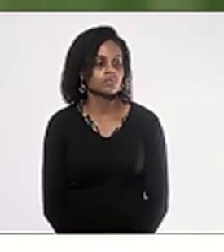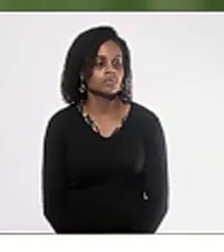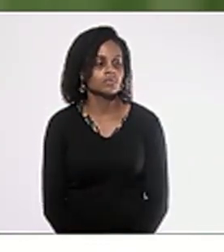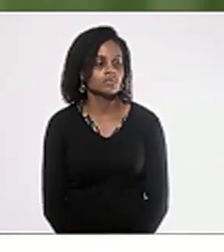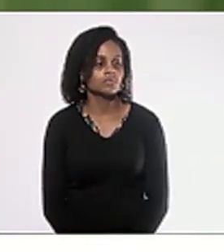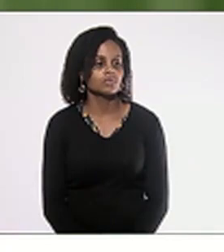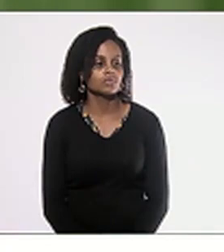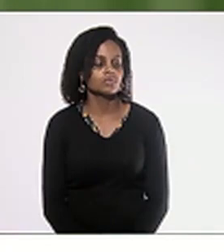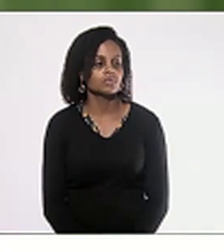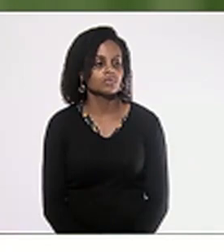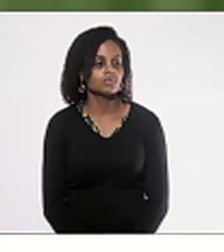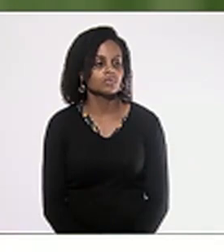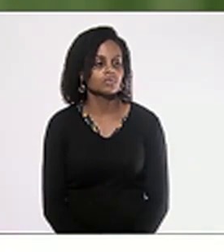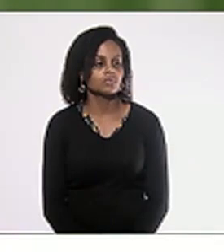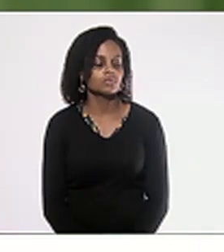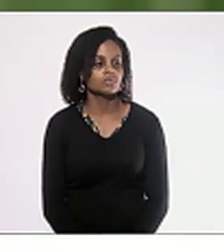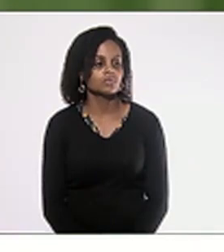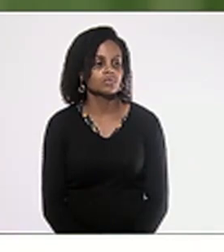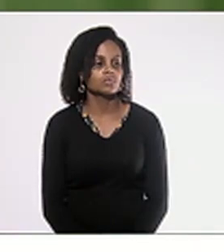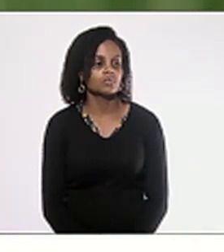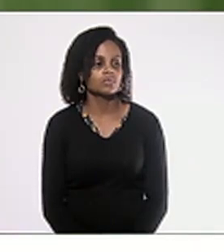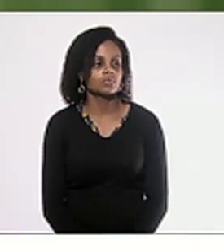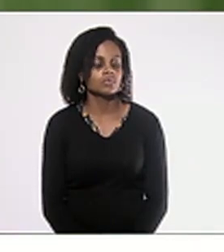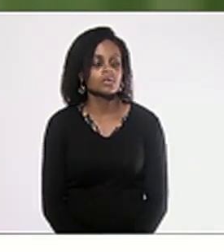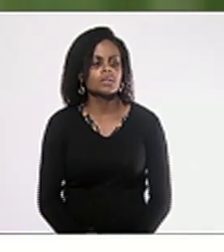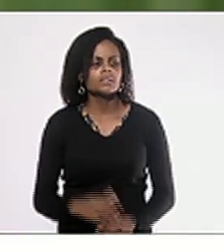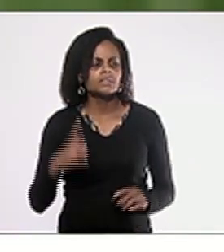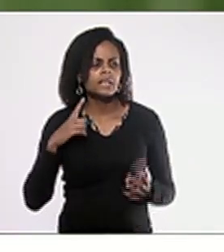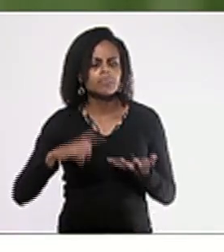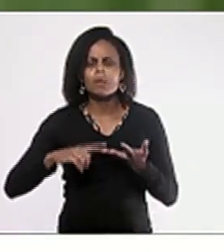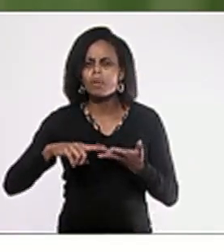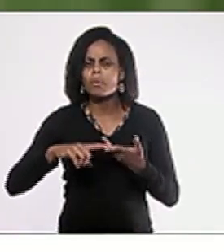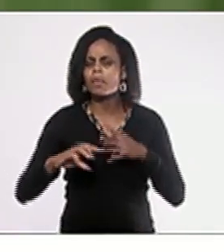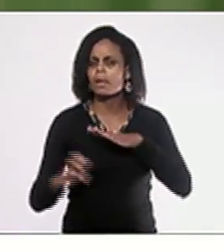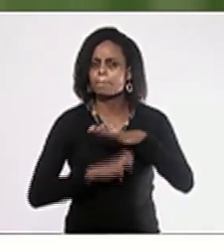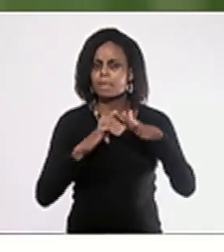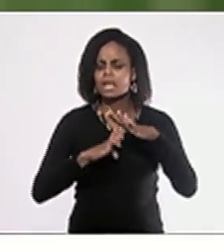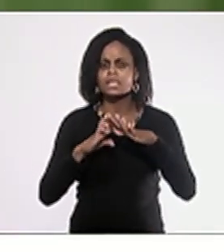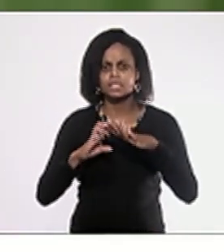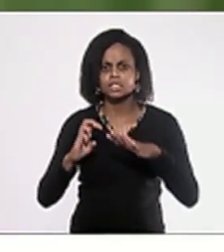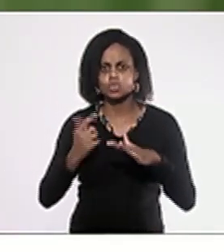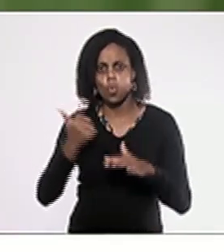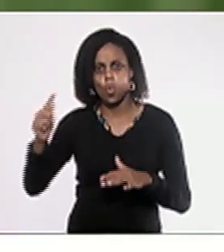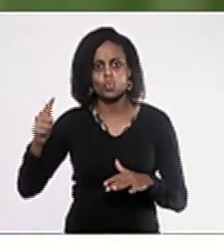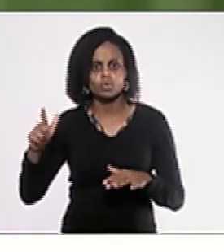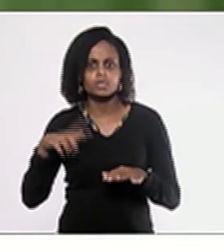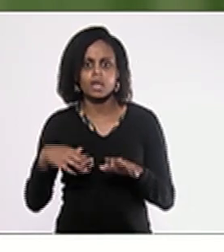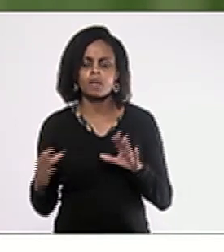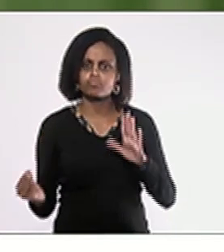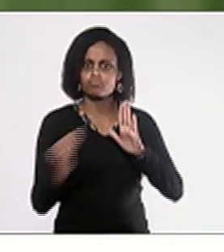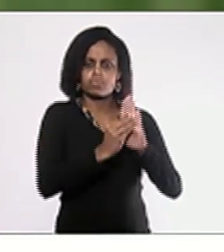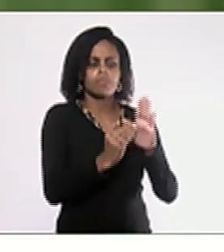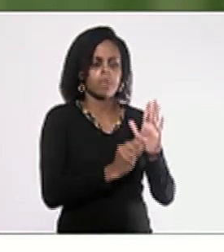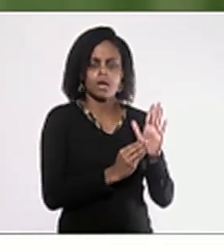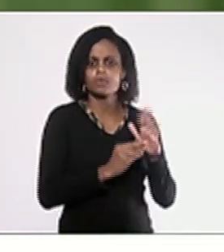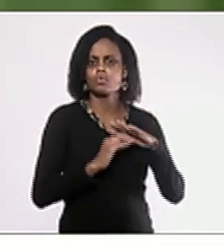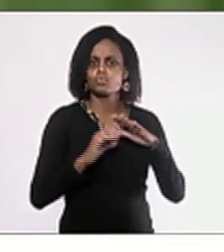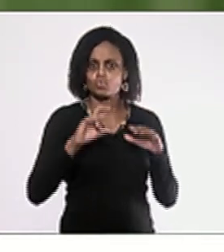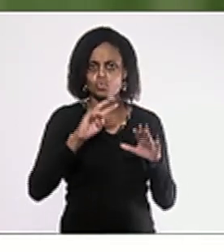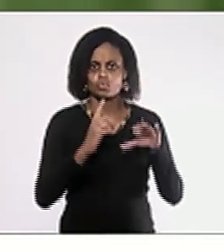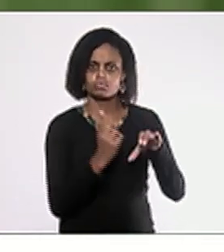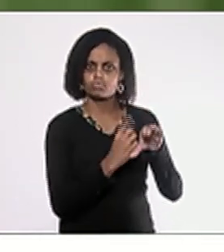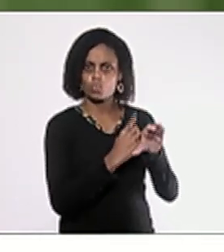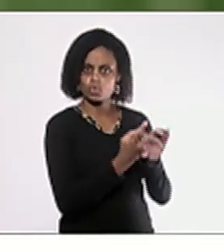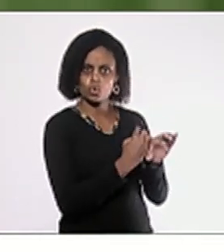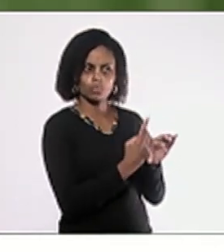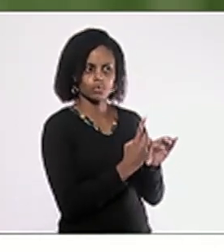sei, tem empresas privadas que são terceirizadas para instalar os hidrômetros. A aferição é